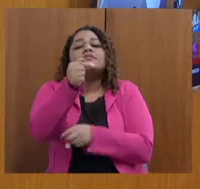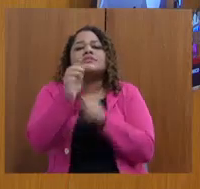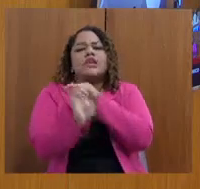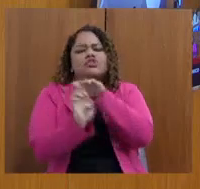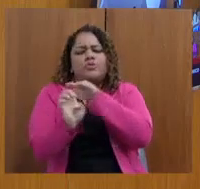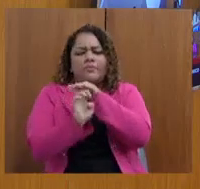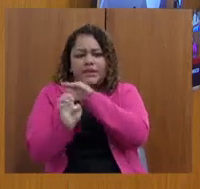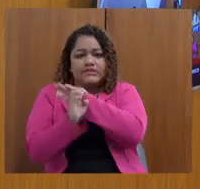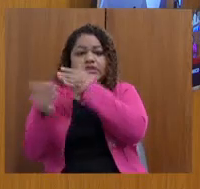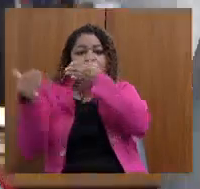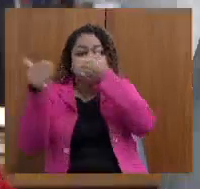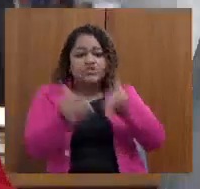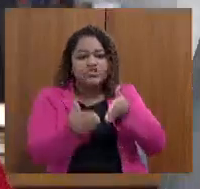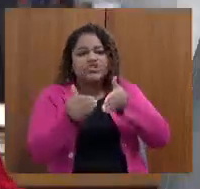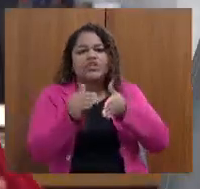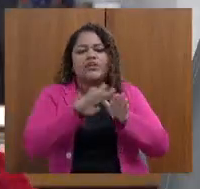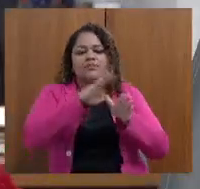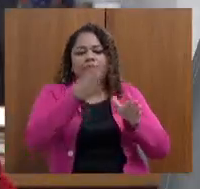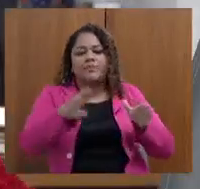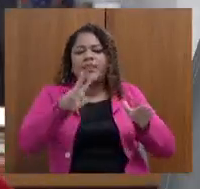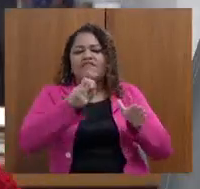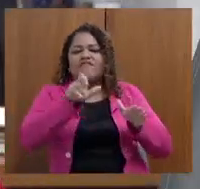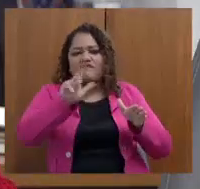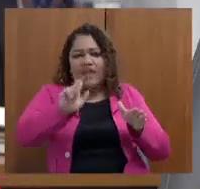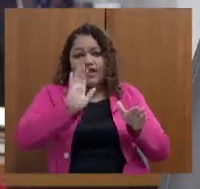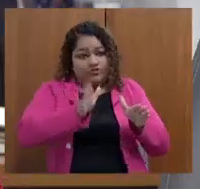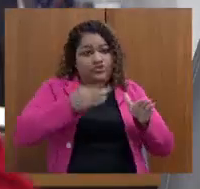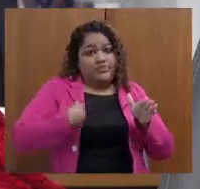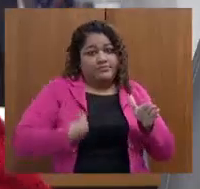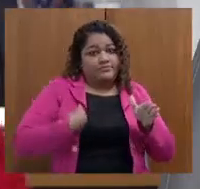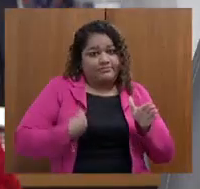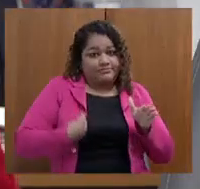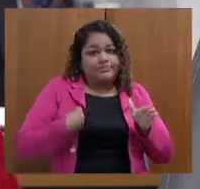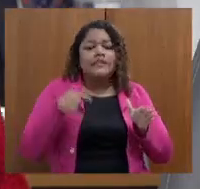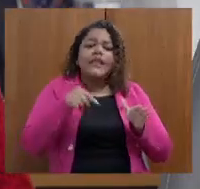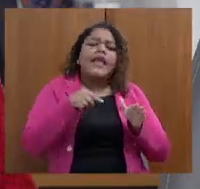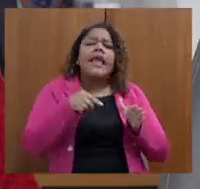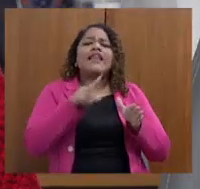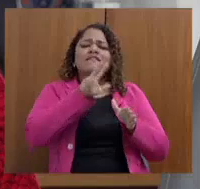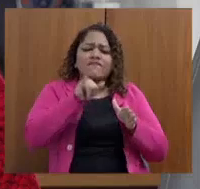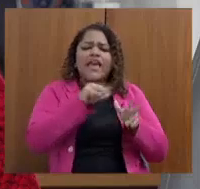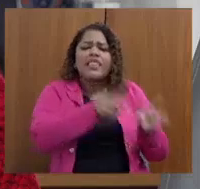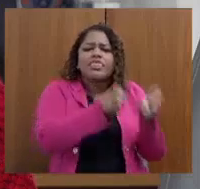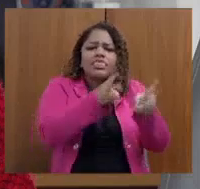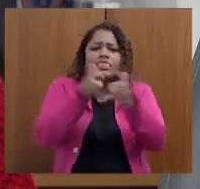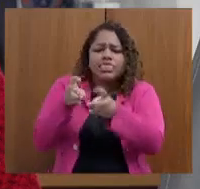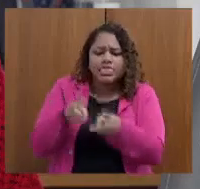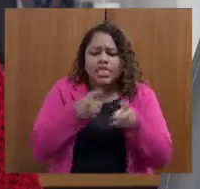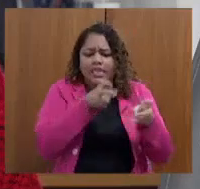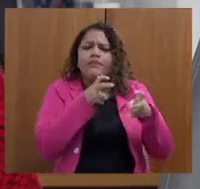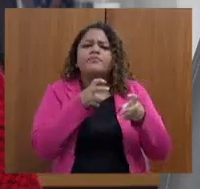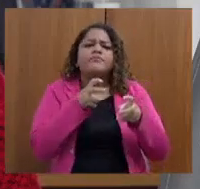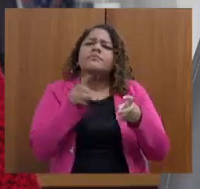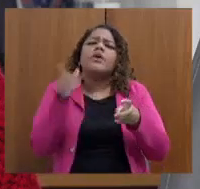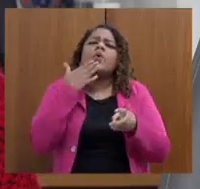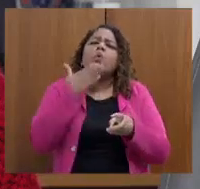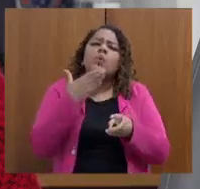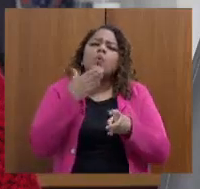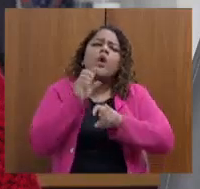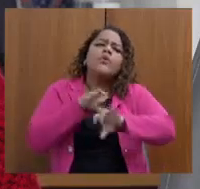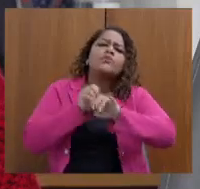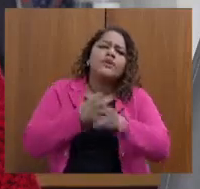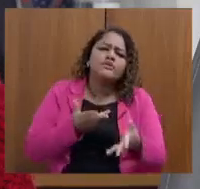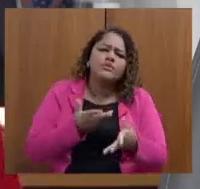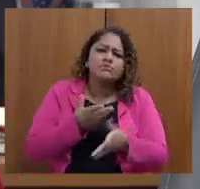para lá para o Vale estão lá Desculpa vão fazer a exploração o que que fica de educação ensino fundamental completo ensino